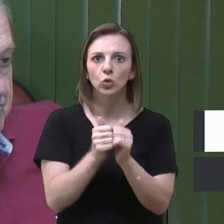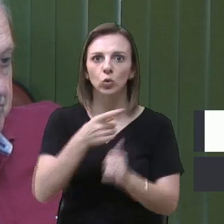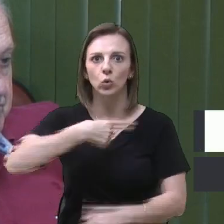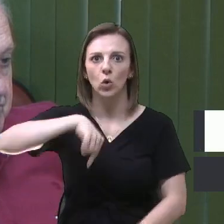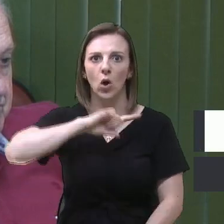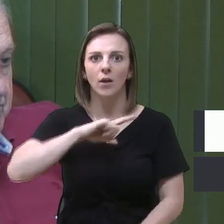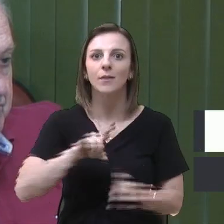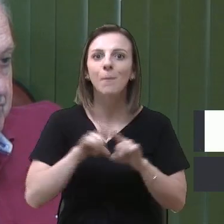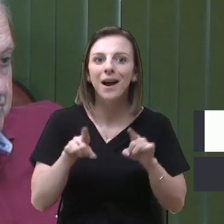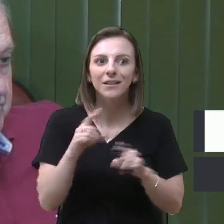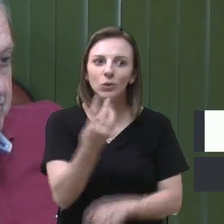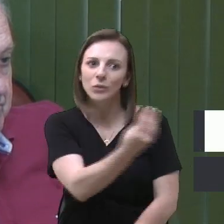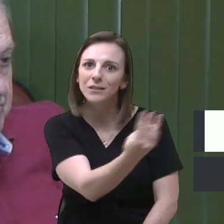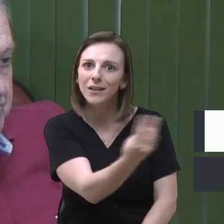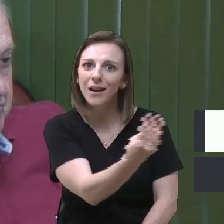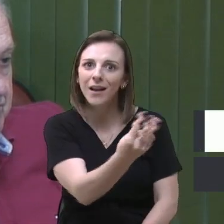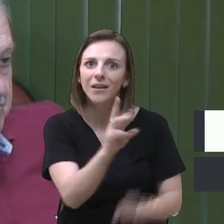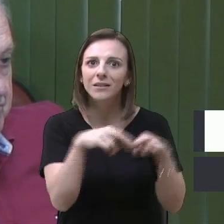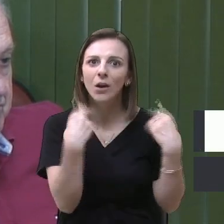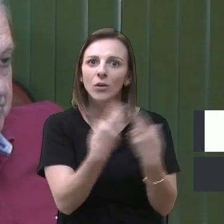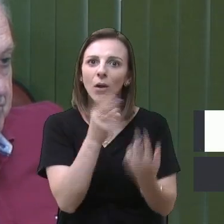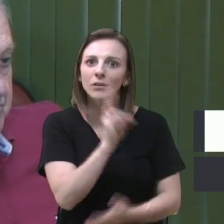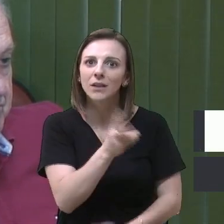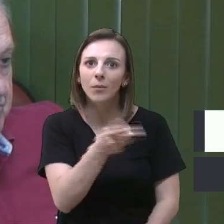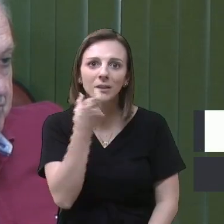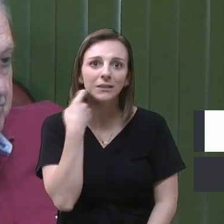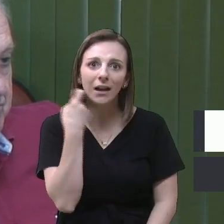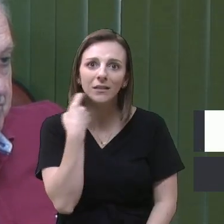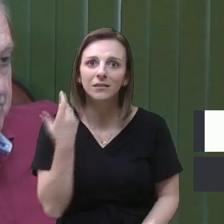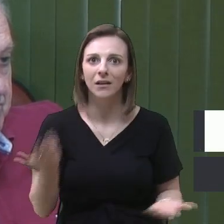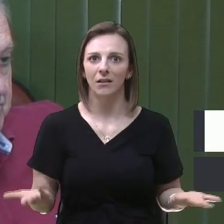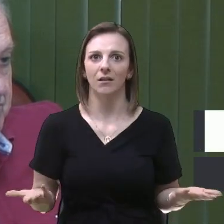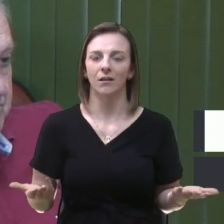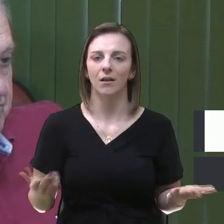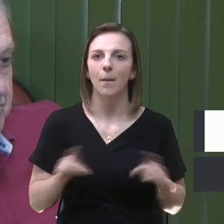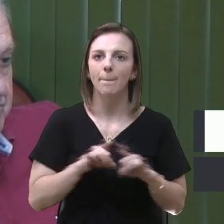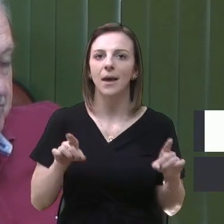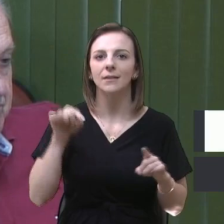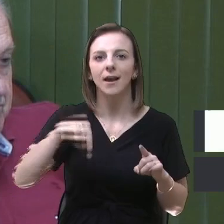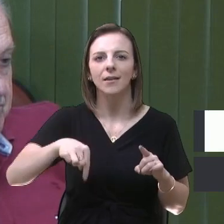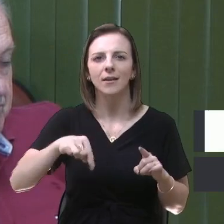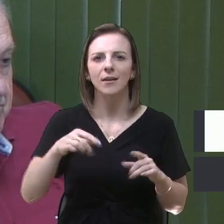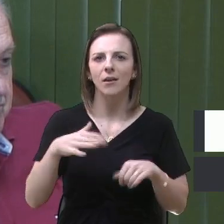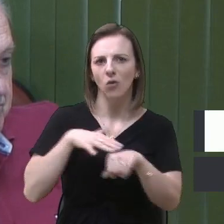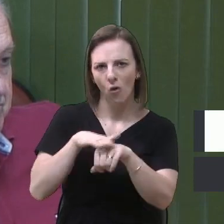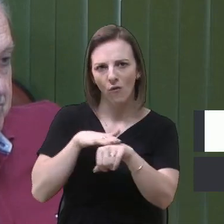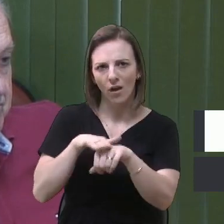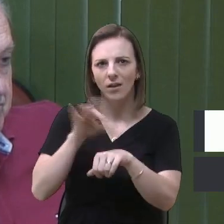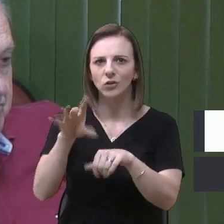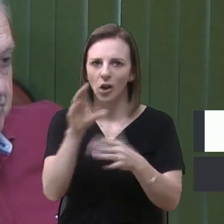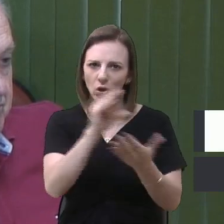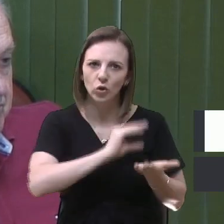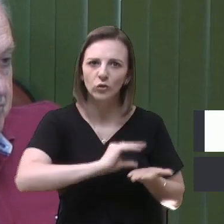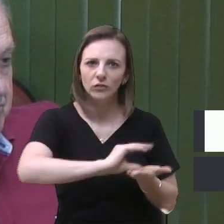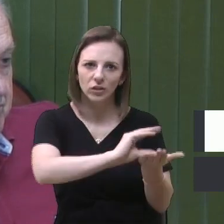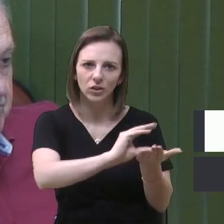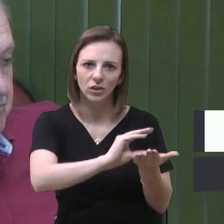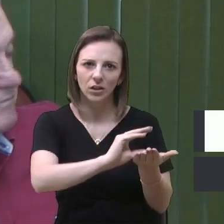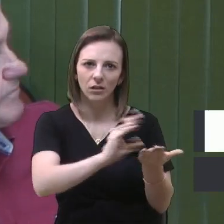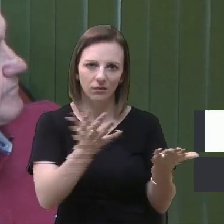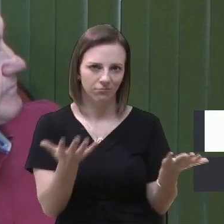que aqui só se fala sobre subsídio. Só subsídio para não aumentar mais a